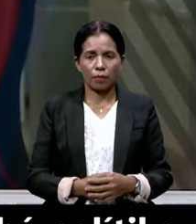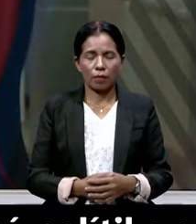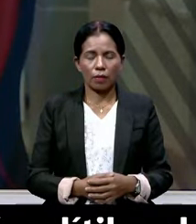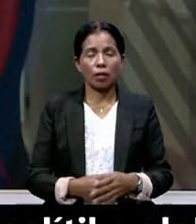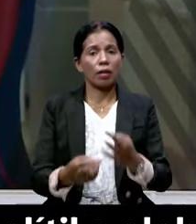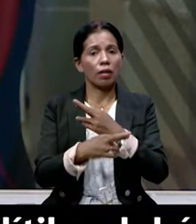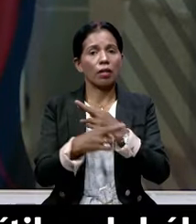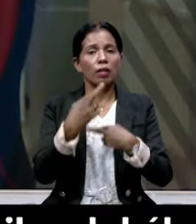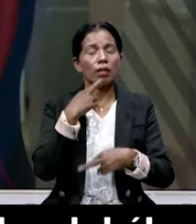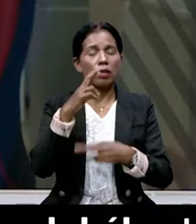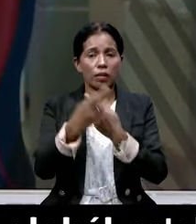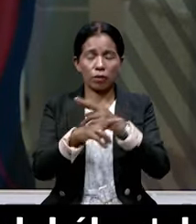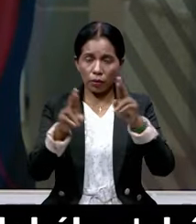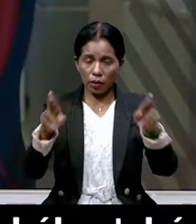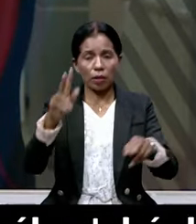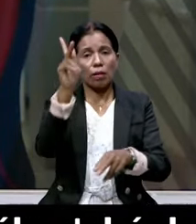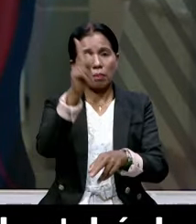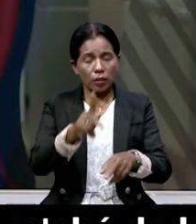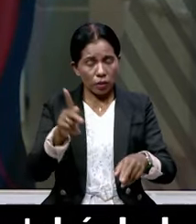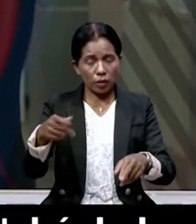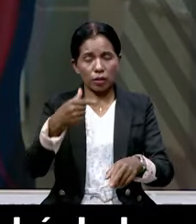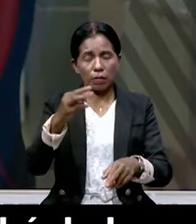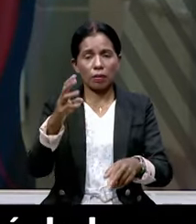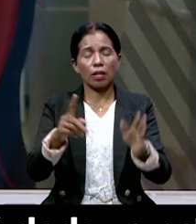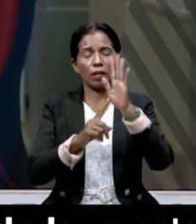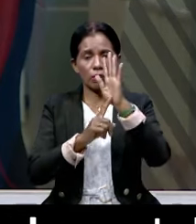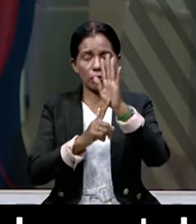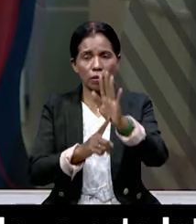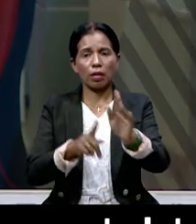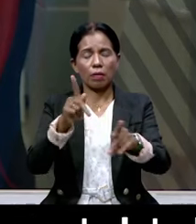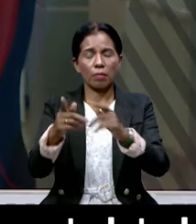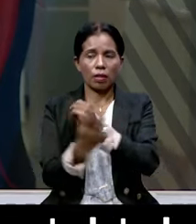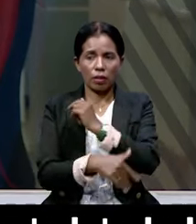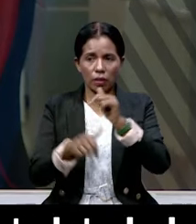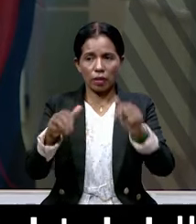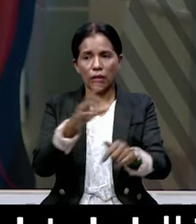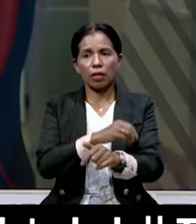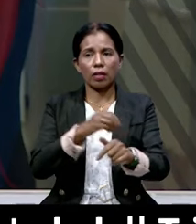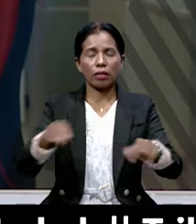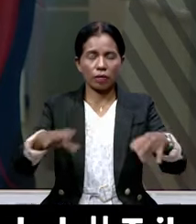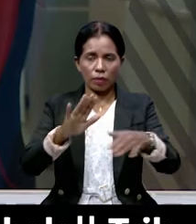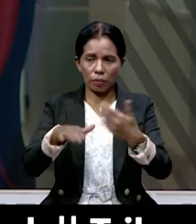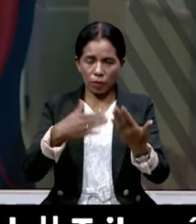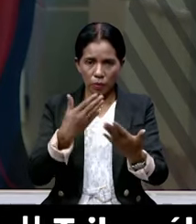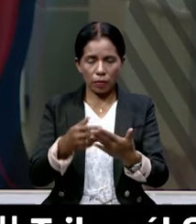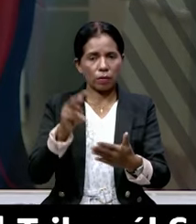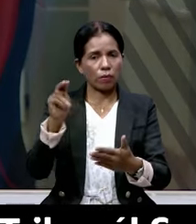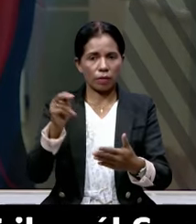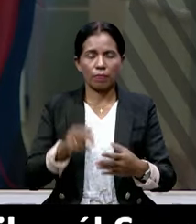Resultado pesquisa na Berra Tudo, GMN TV, sai televisão favorito do telespectador e arrailaram, também esforço entidade rotunian.